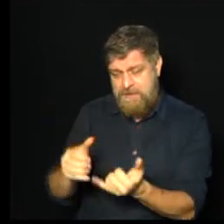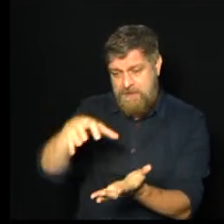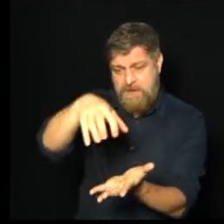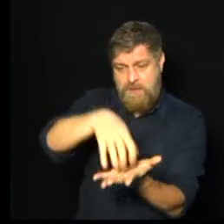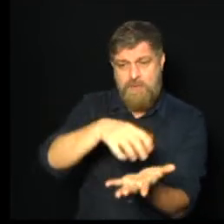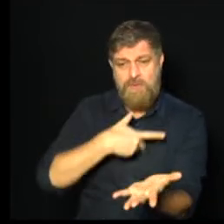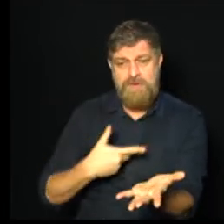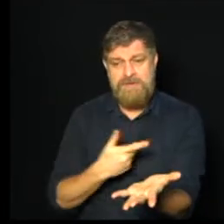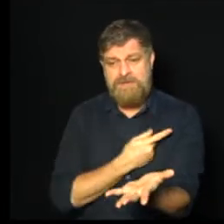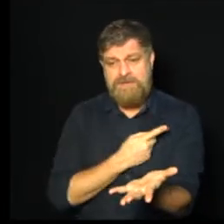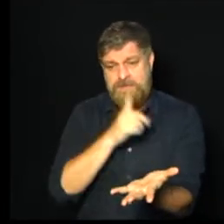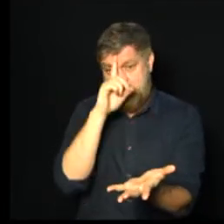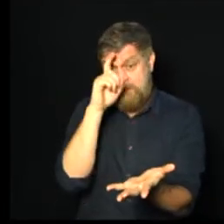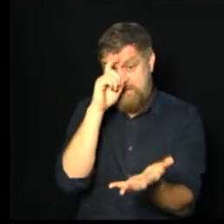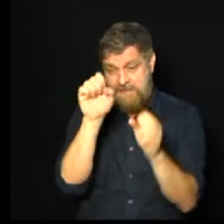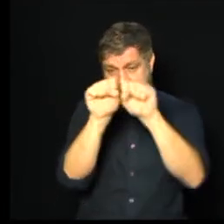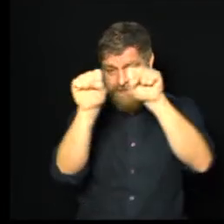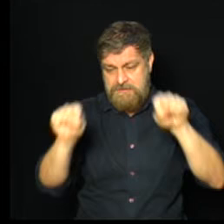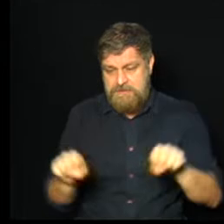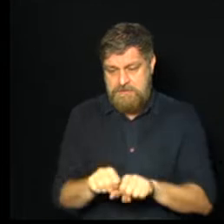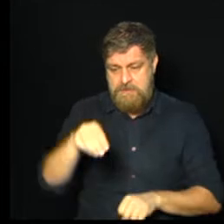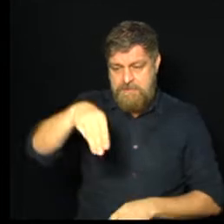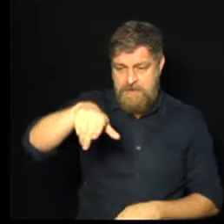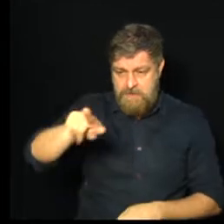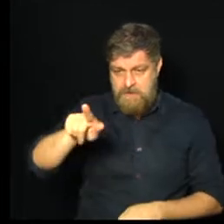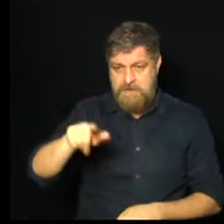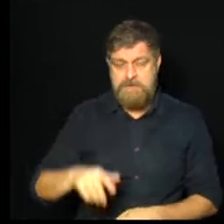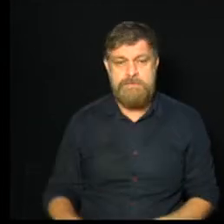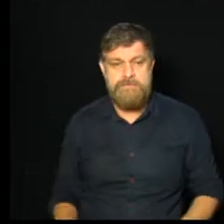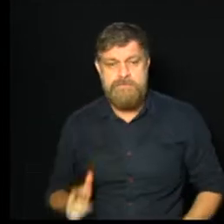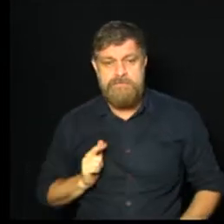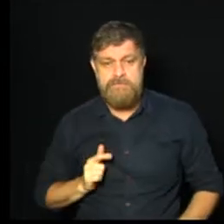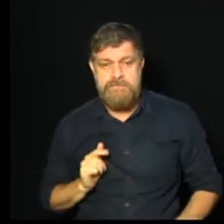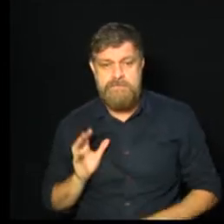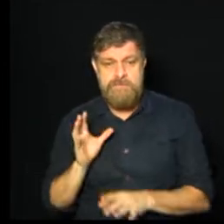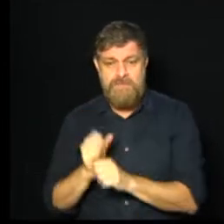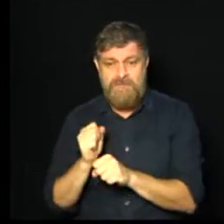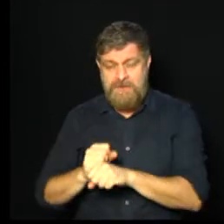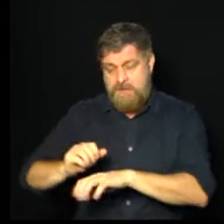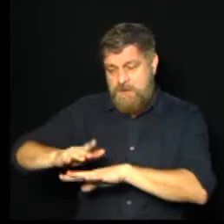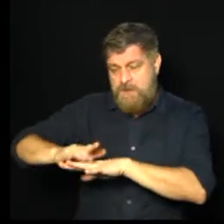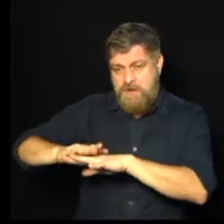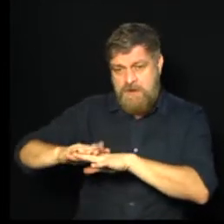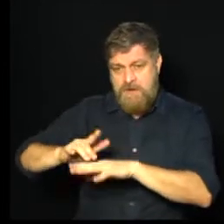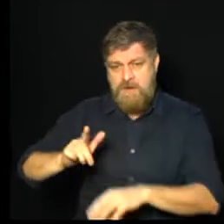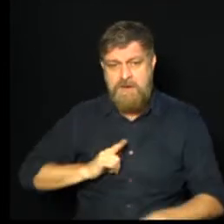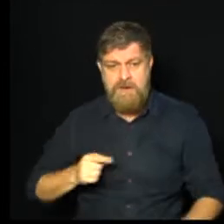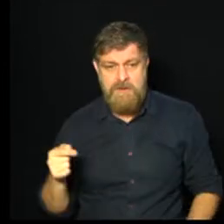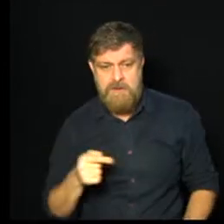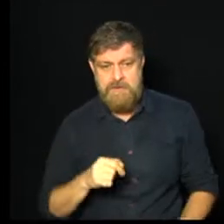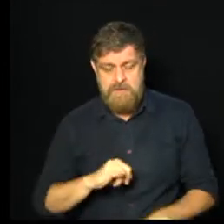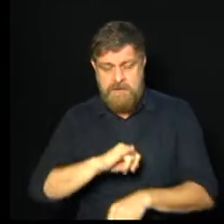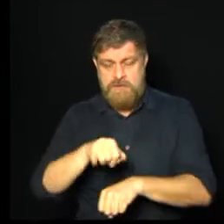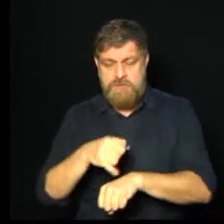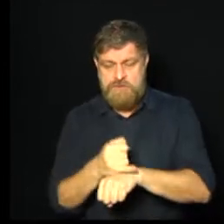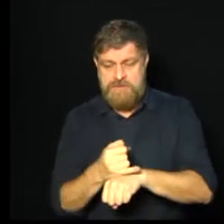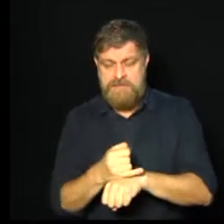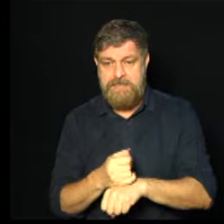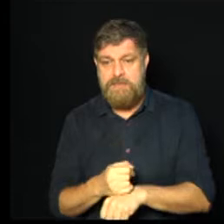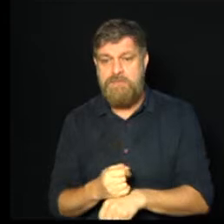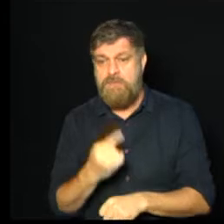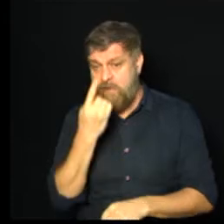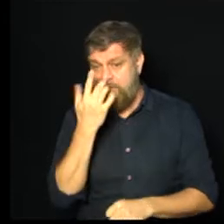Margatti. E aí nós consideramos como base de cálculo o vencimento referente a janeiro a abril de